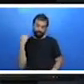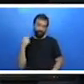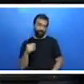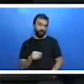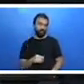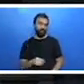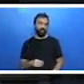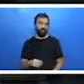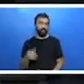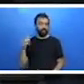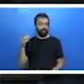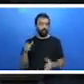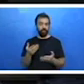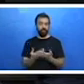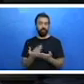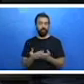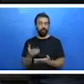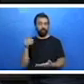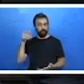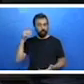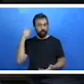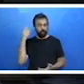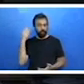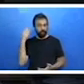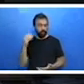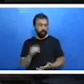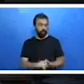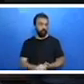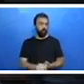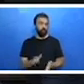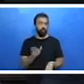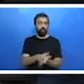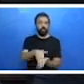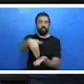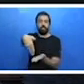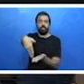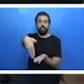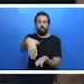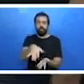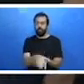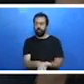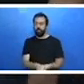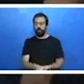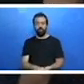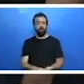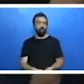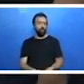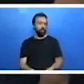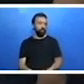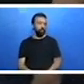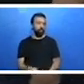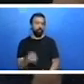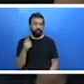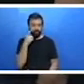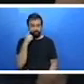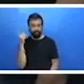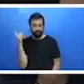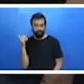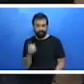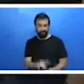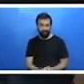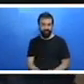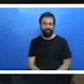Na última aula, falando sobre a estilogravura, lembra? Dos desenhos? Ave Maria, só cuscuz para me